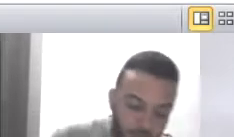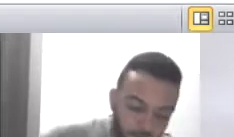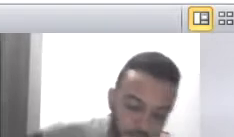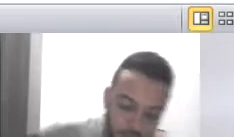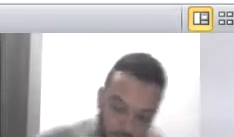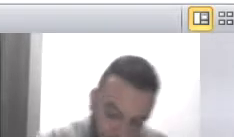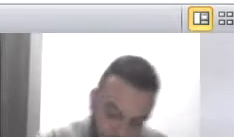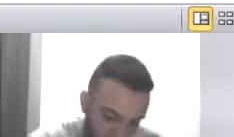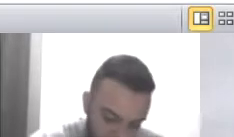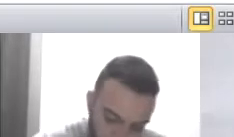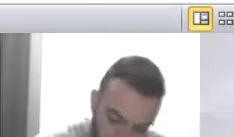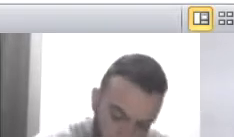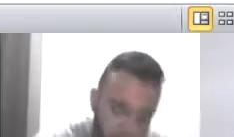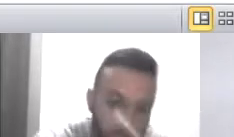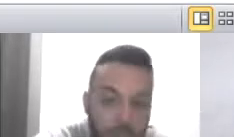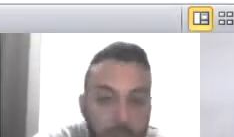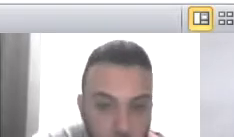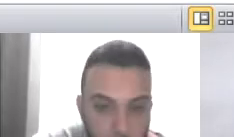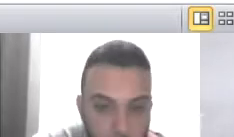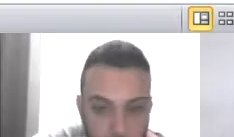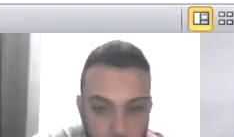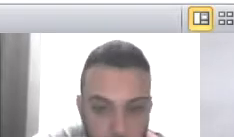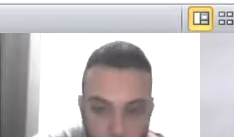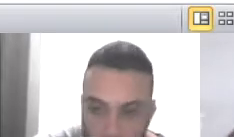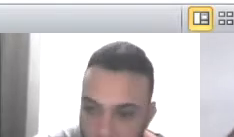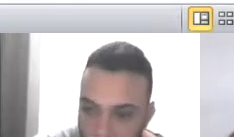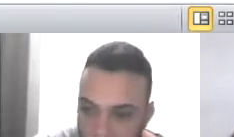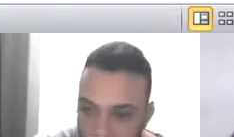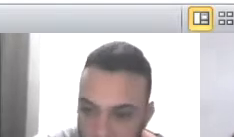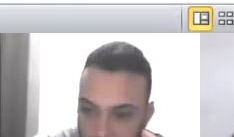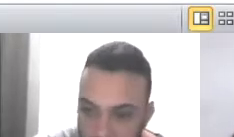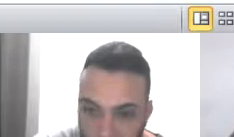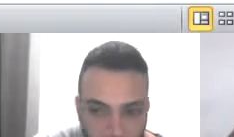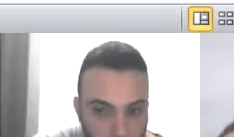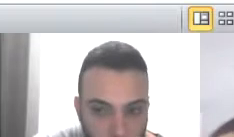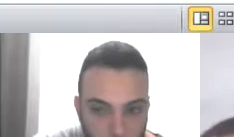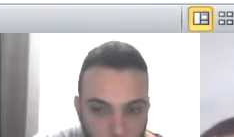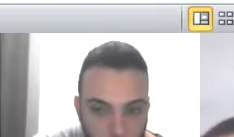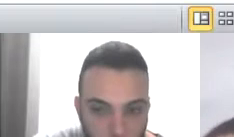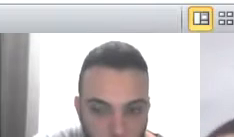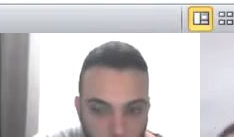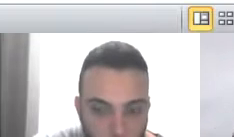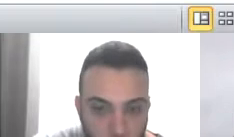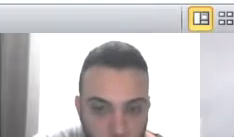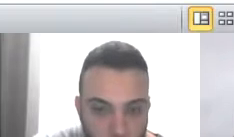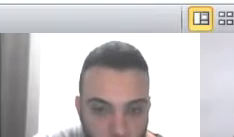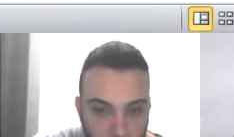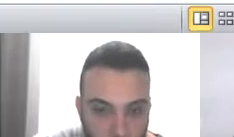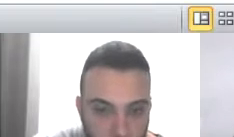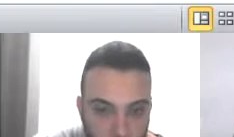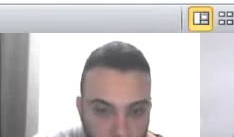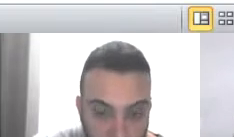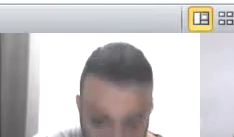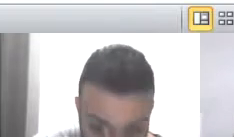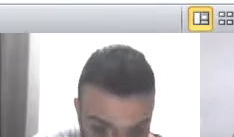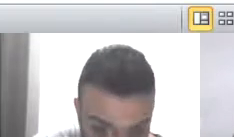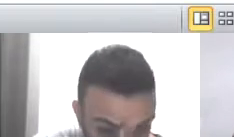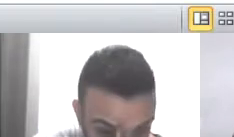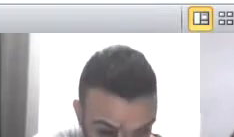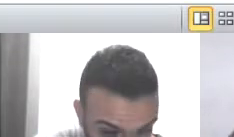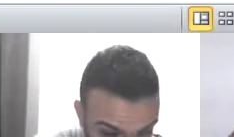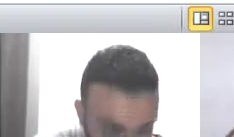em dinâmica, né? Em troca de em troca não, um compartilhamento de elétrons, né? A base